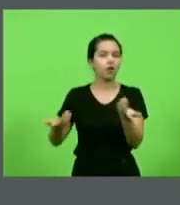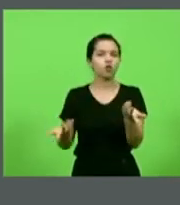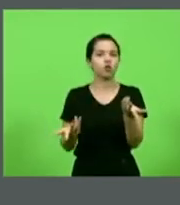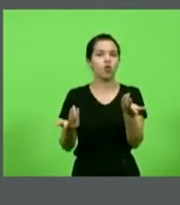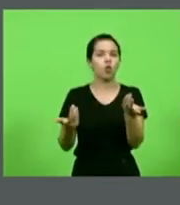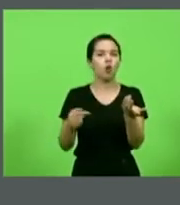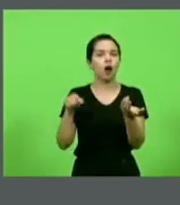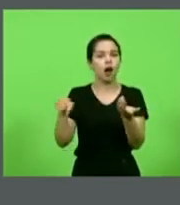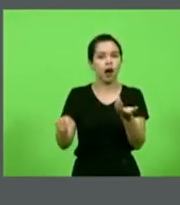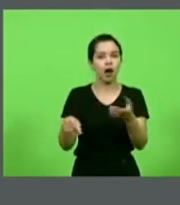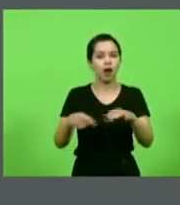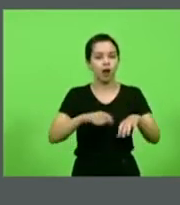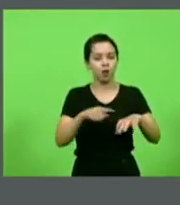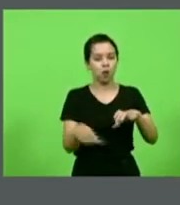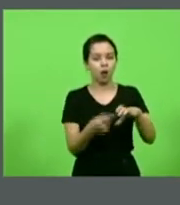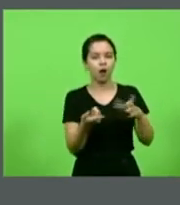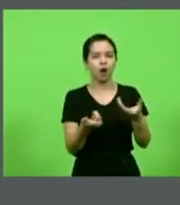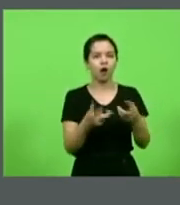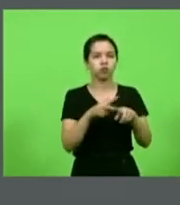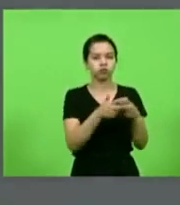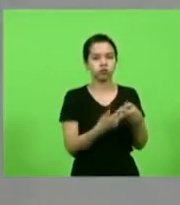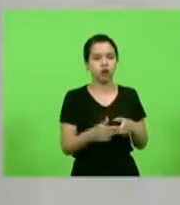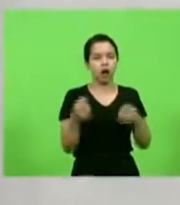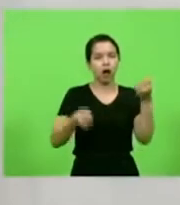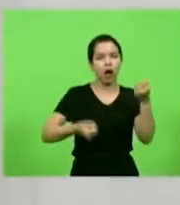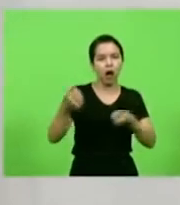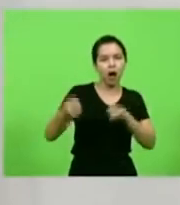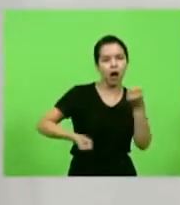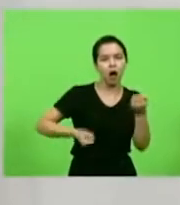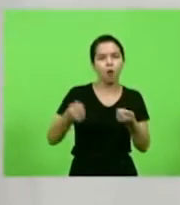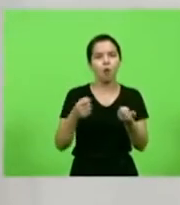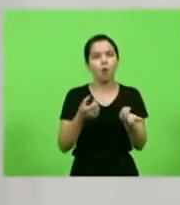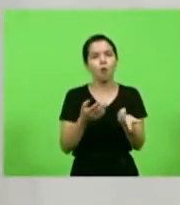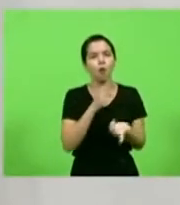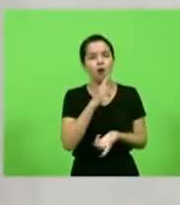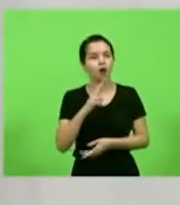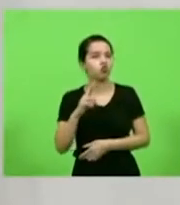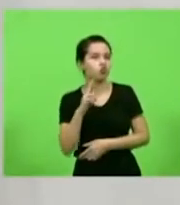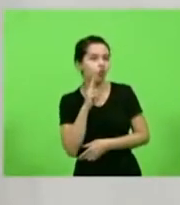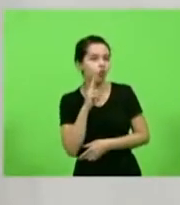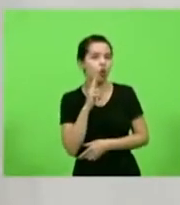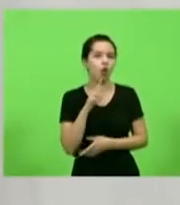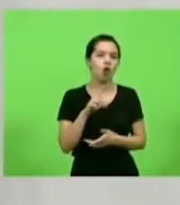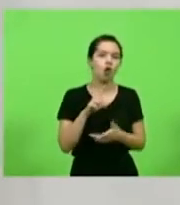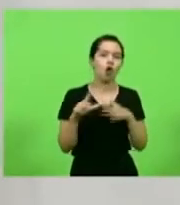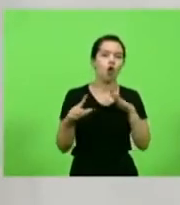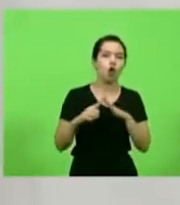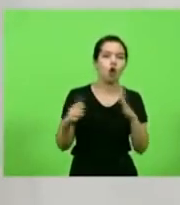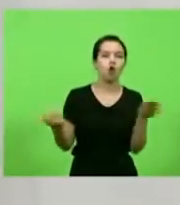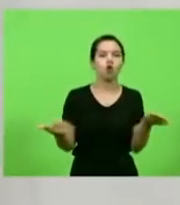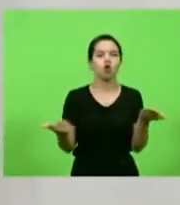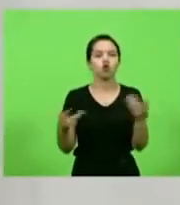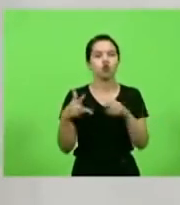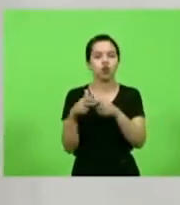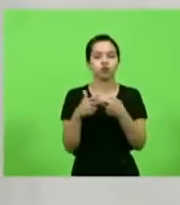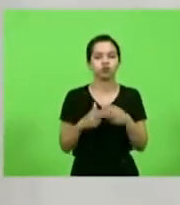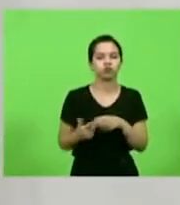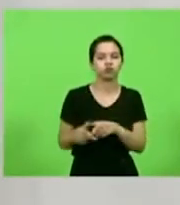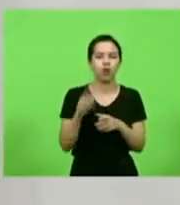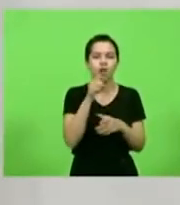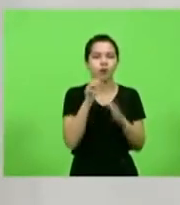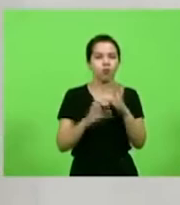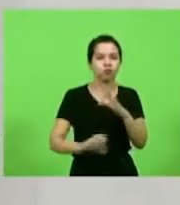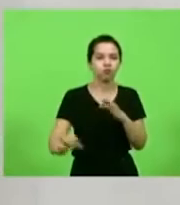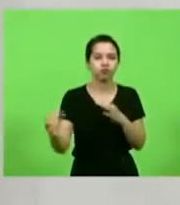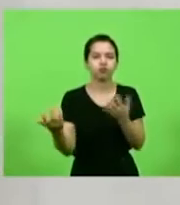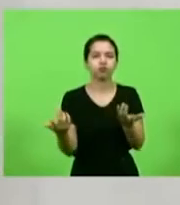costureira o bar um restaurante a lojinha um encanador um eletricista todos